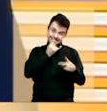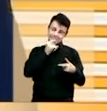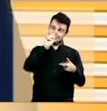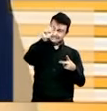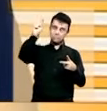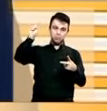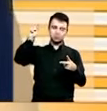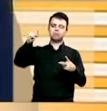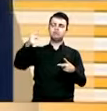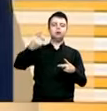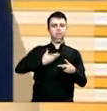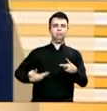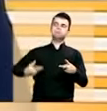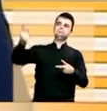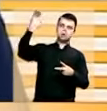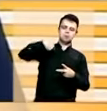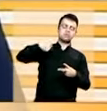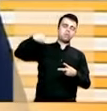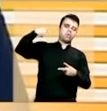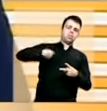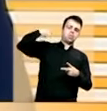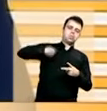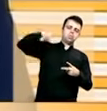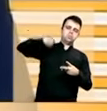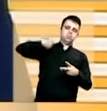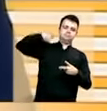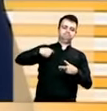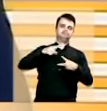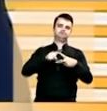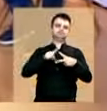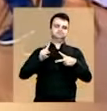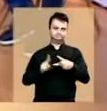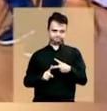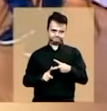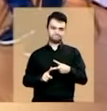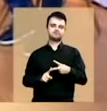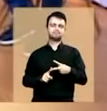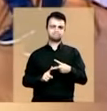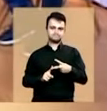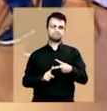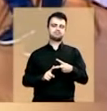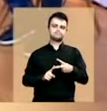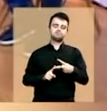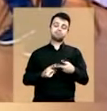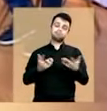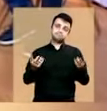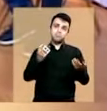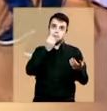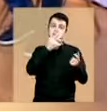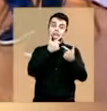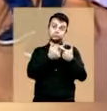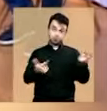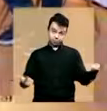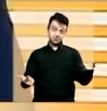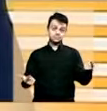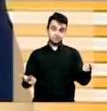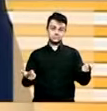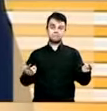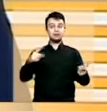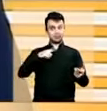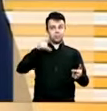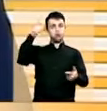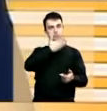maior parte, por uma imposição. Obrigado. E que bom que isso existe,